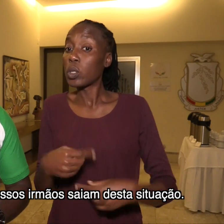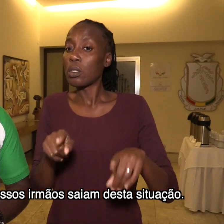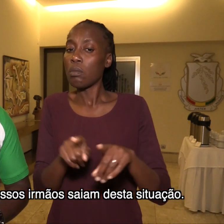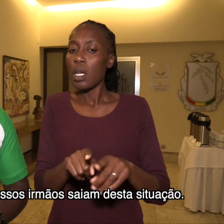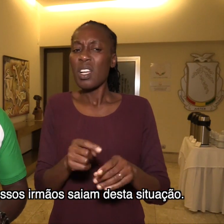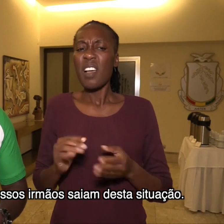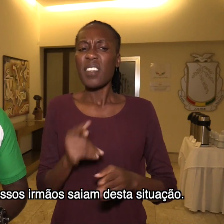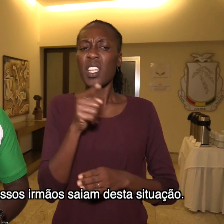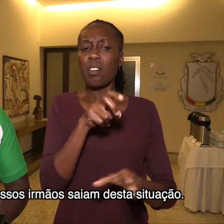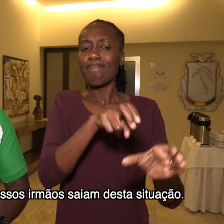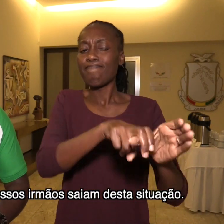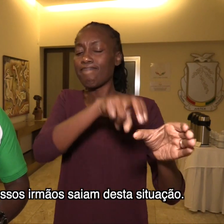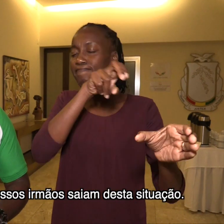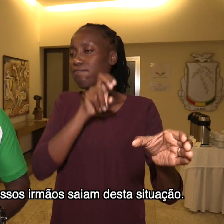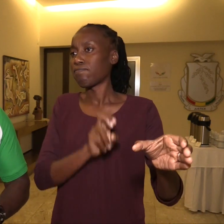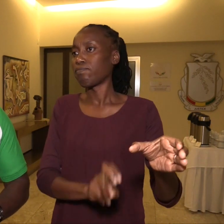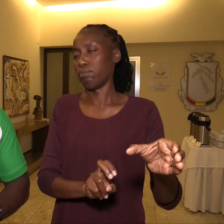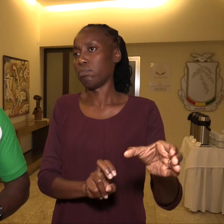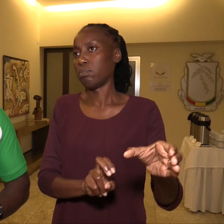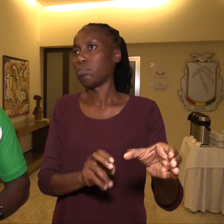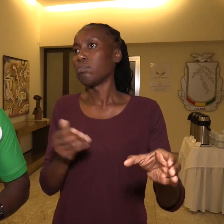daquelas práticas, não é?